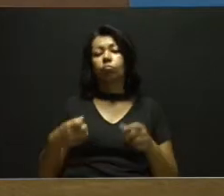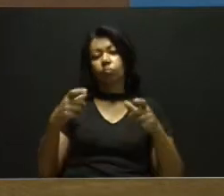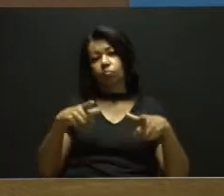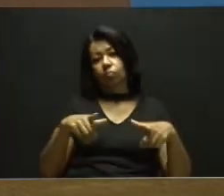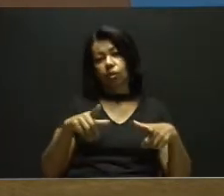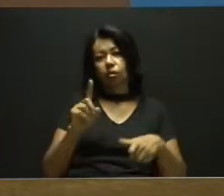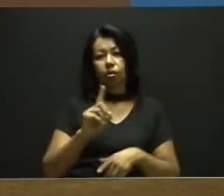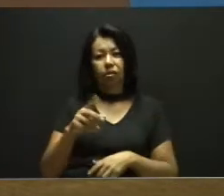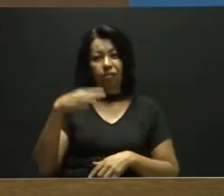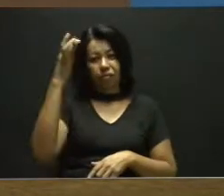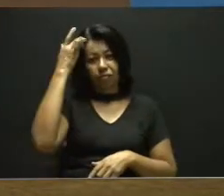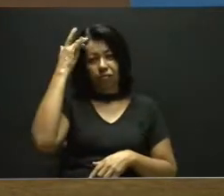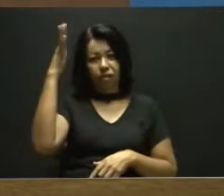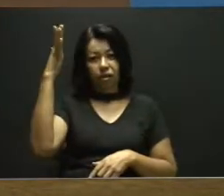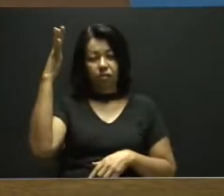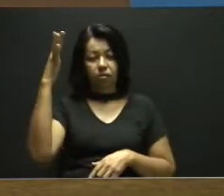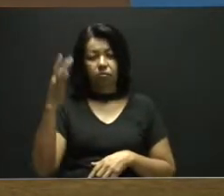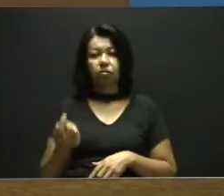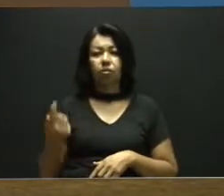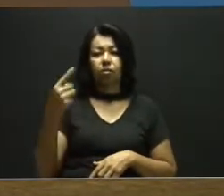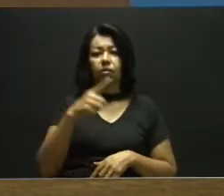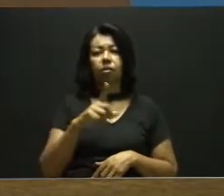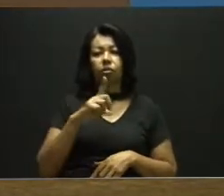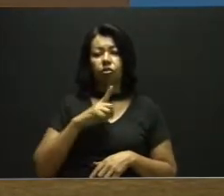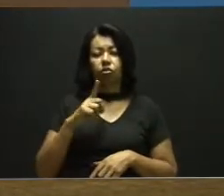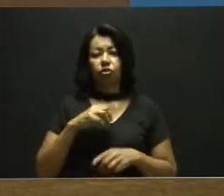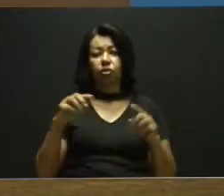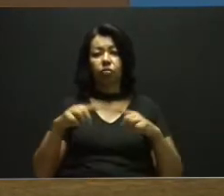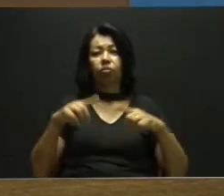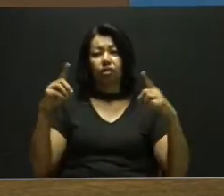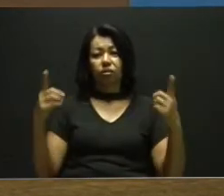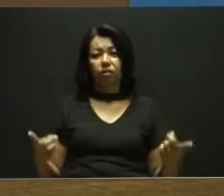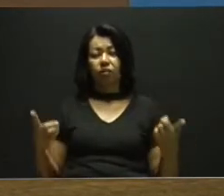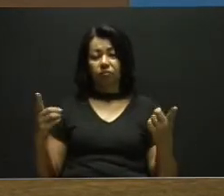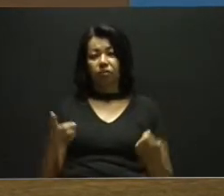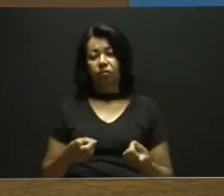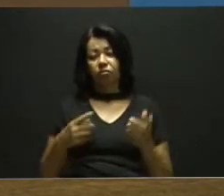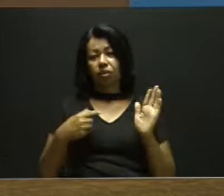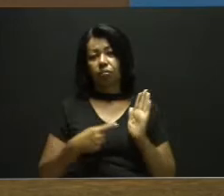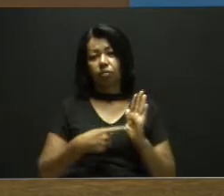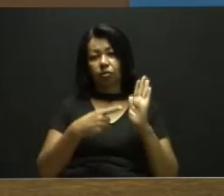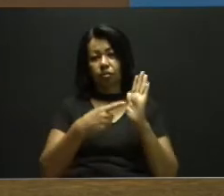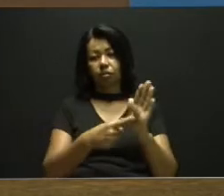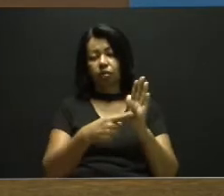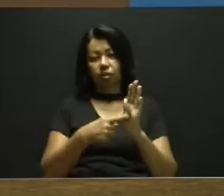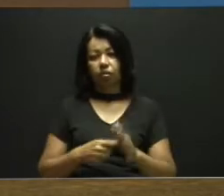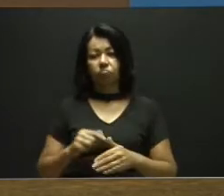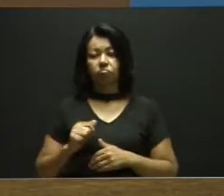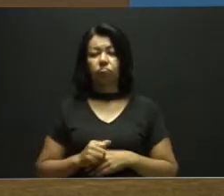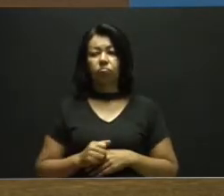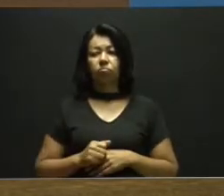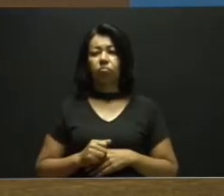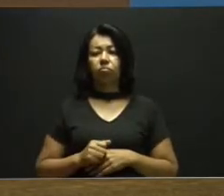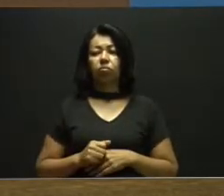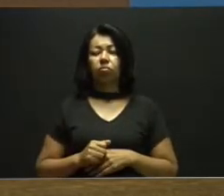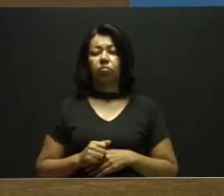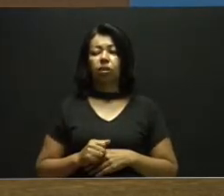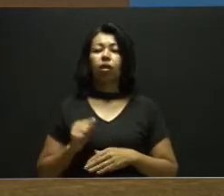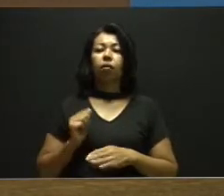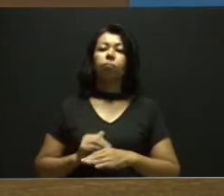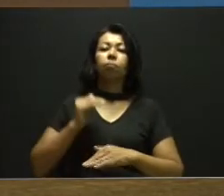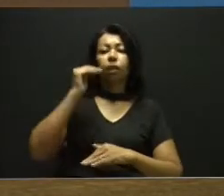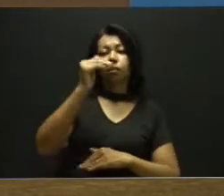não foi fácil ali havia o desafio em transpor altivez masculina